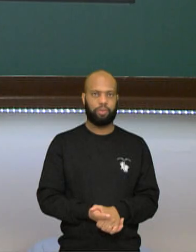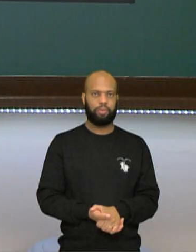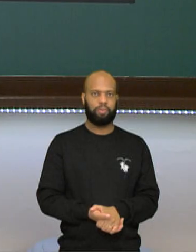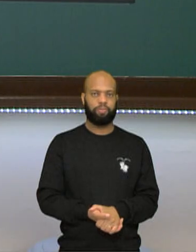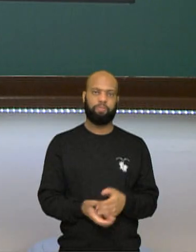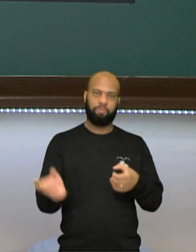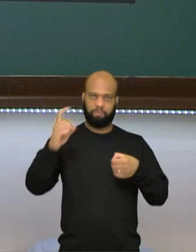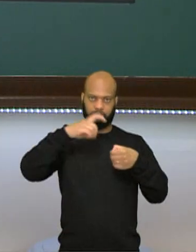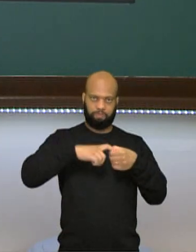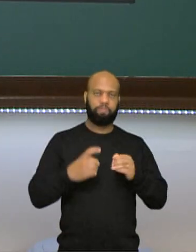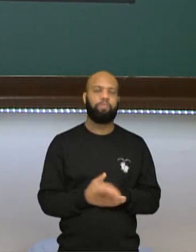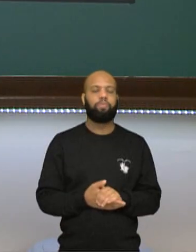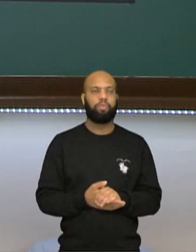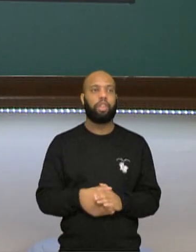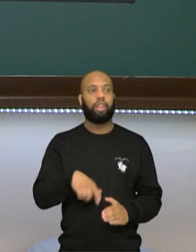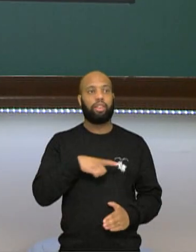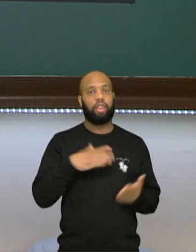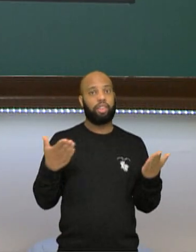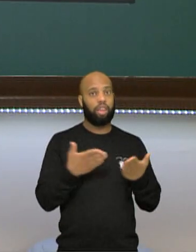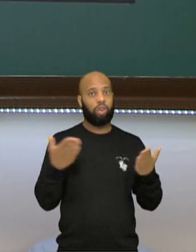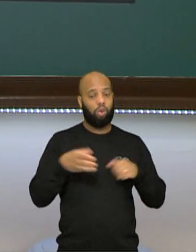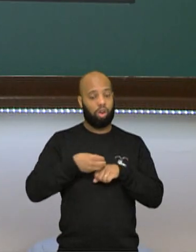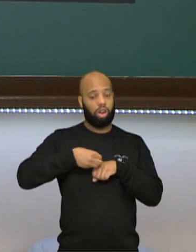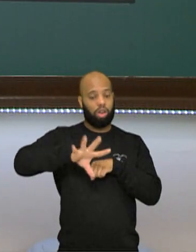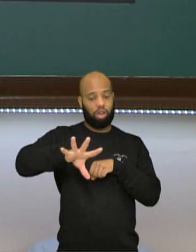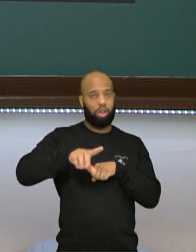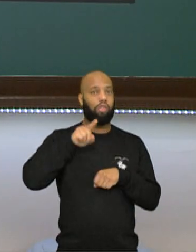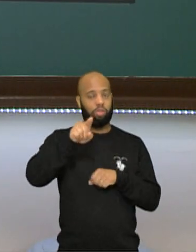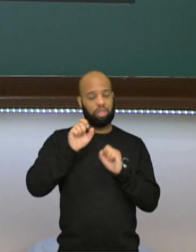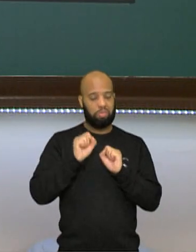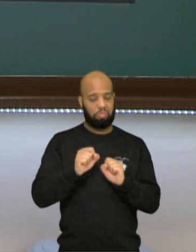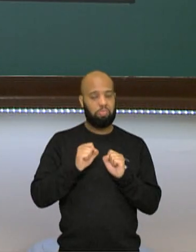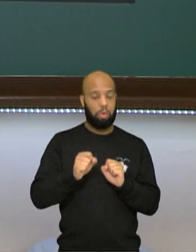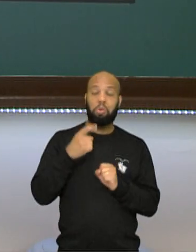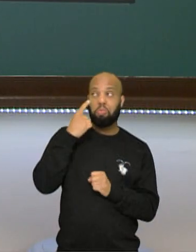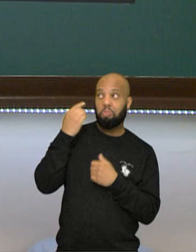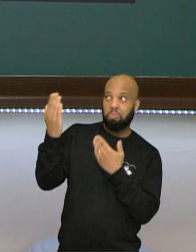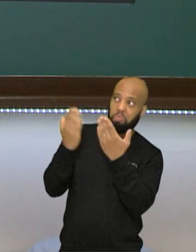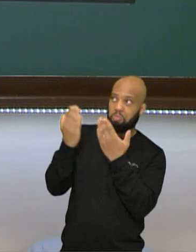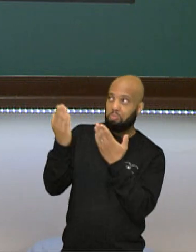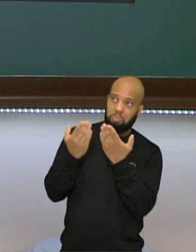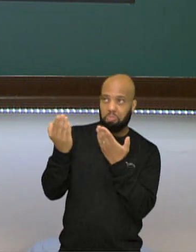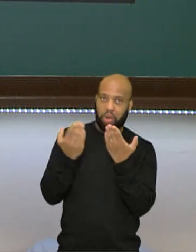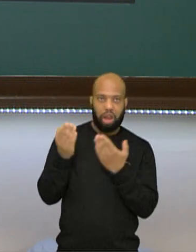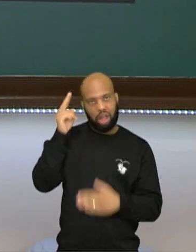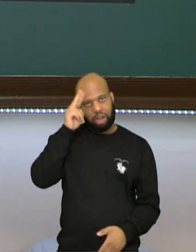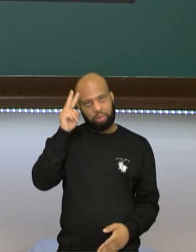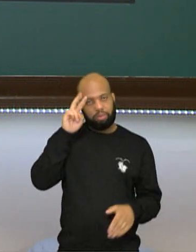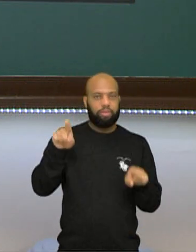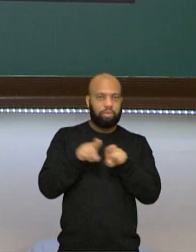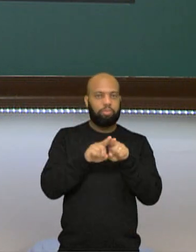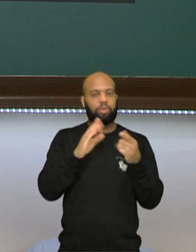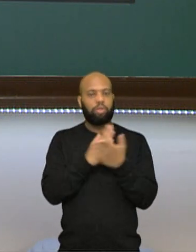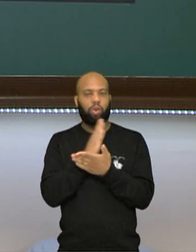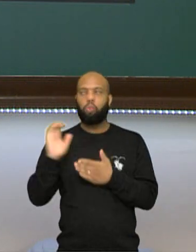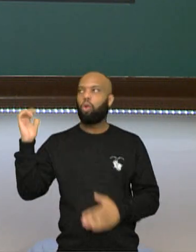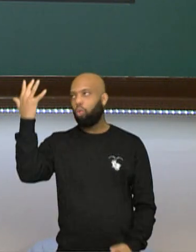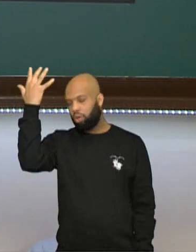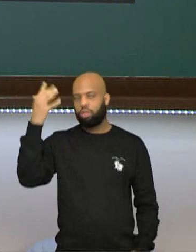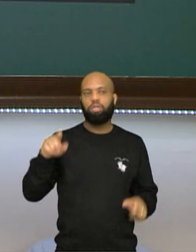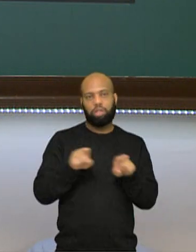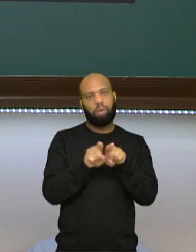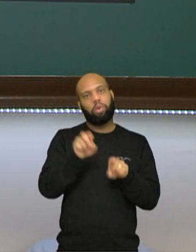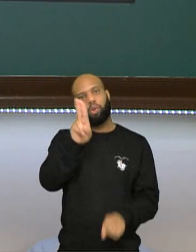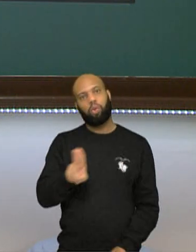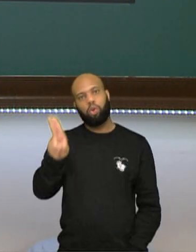Voltamos, temos uma sugestão de argumentação que você pode relembrar algumas situações e utilizar